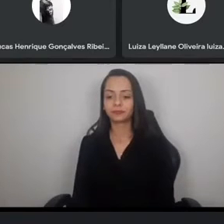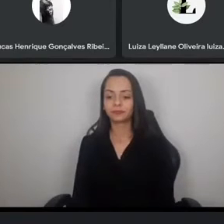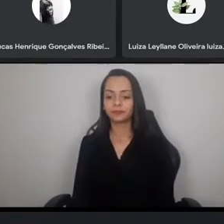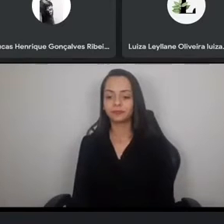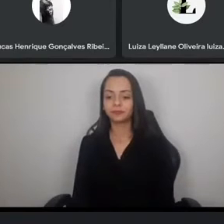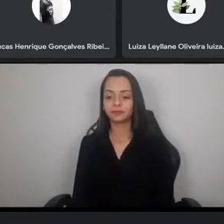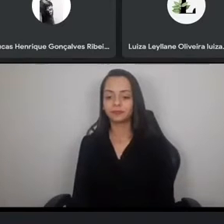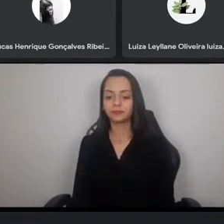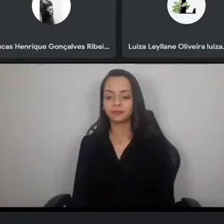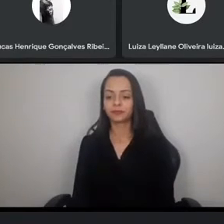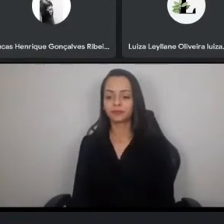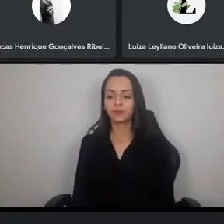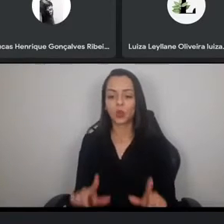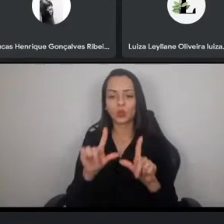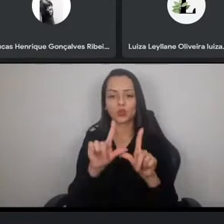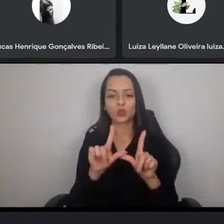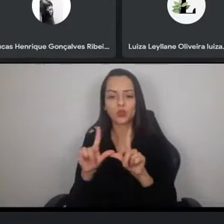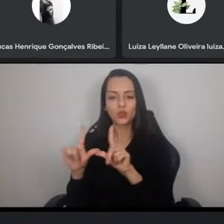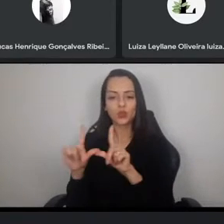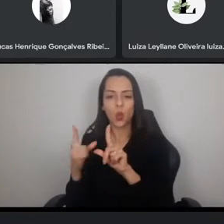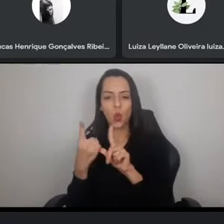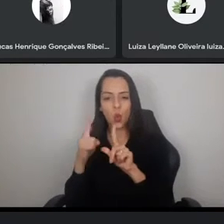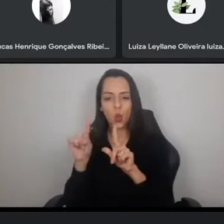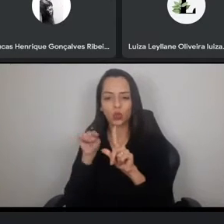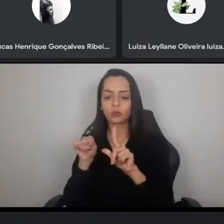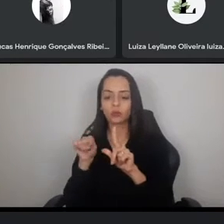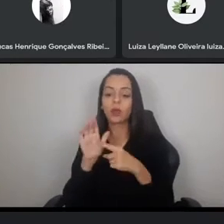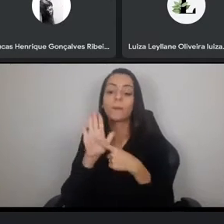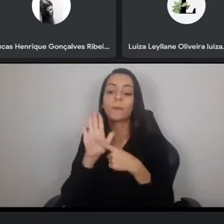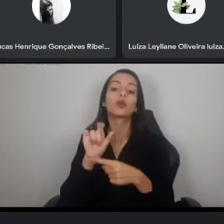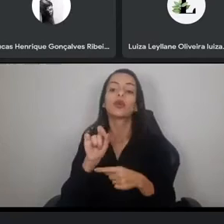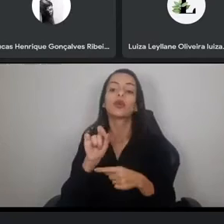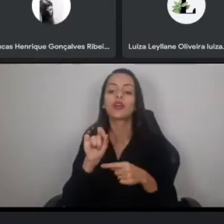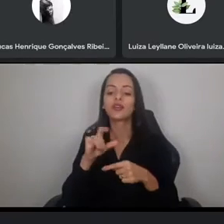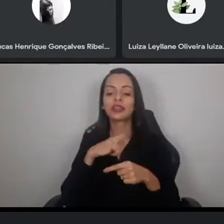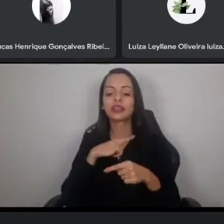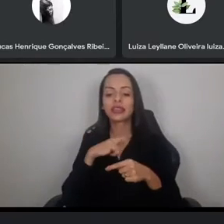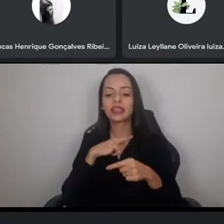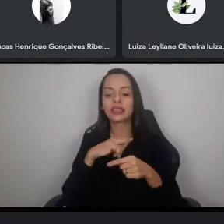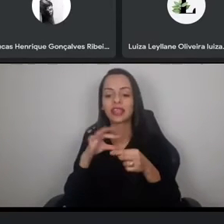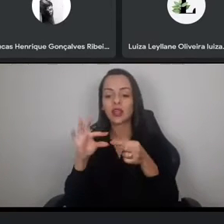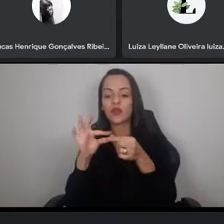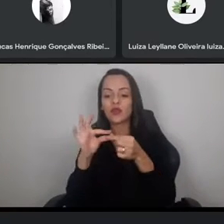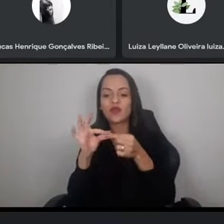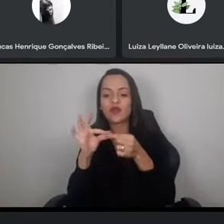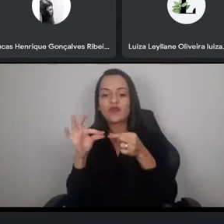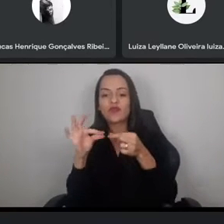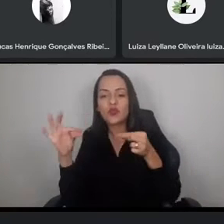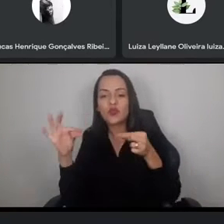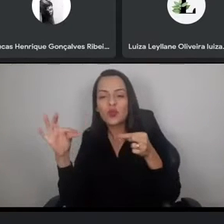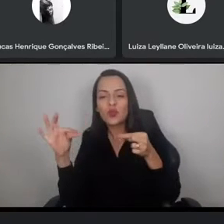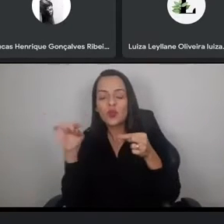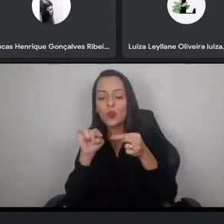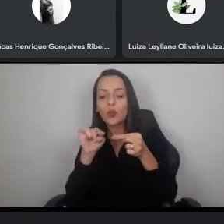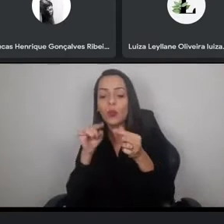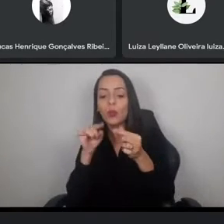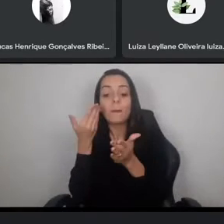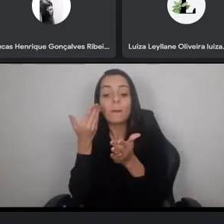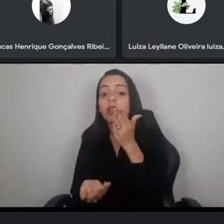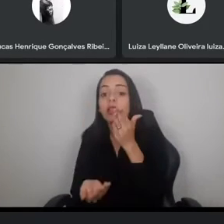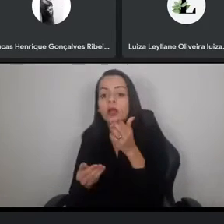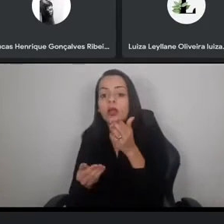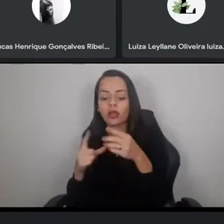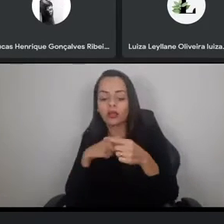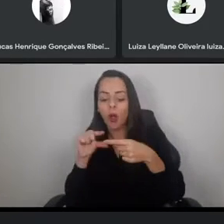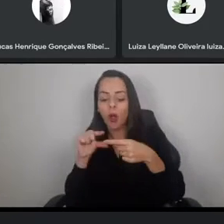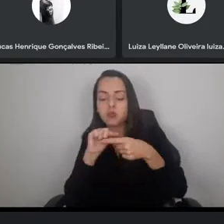podemos observar que o fio ele perdeu a sua capa, né? Perdeu o seu nível de isolação devido ao aumento